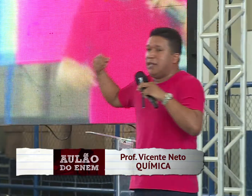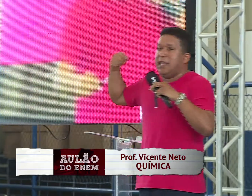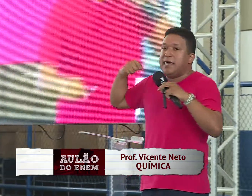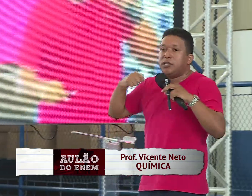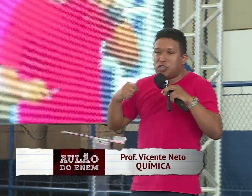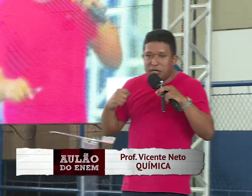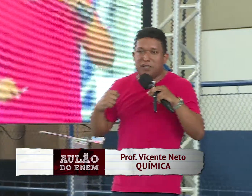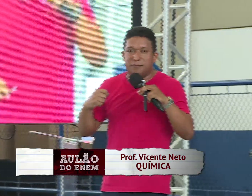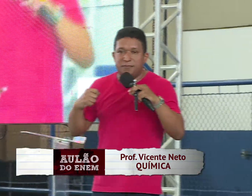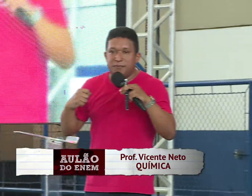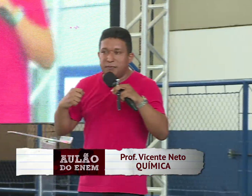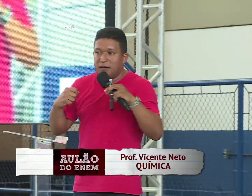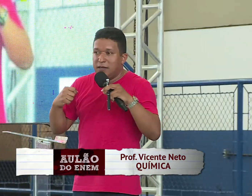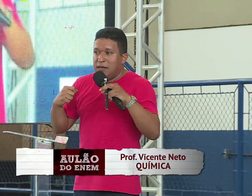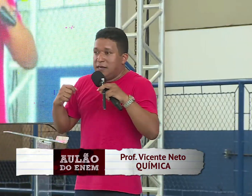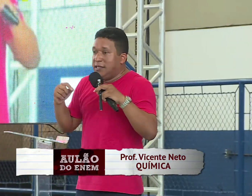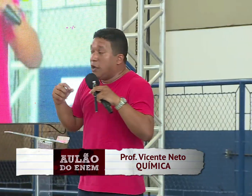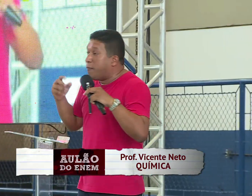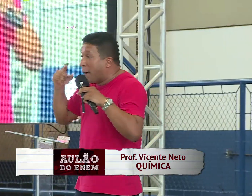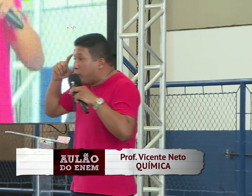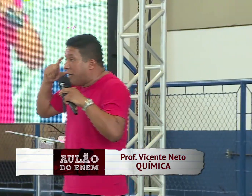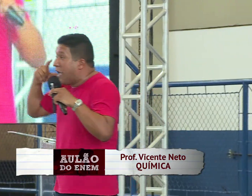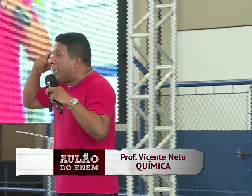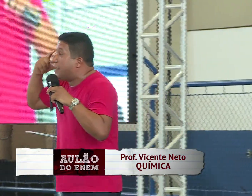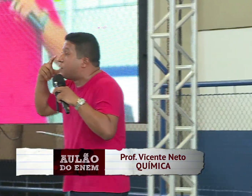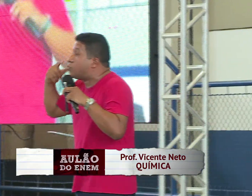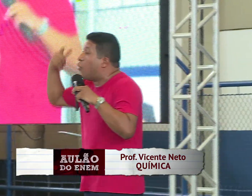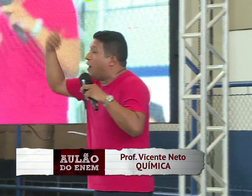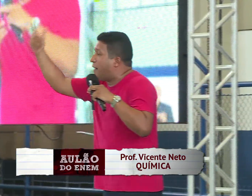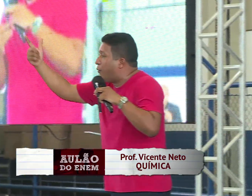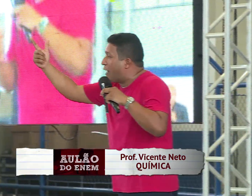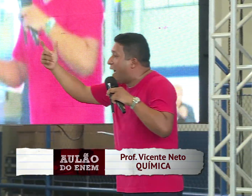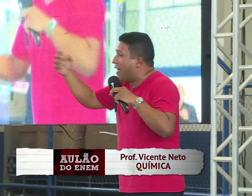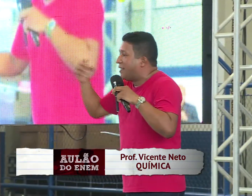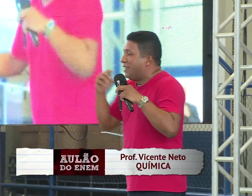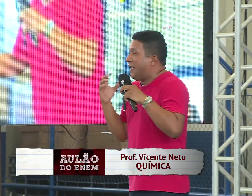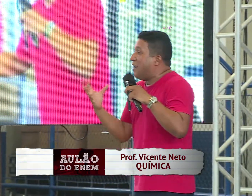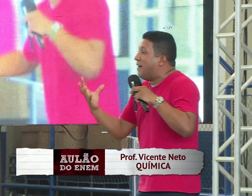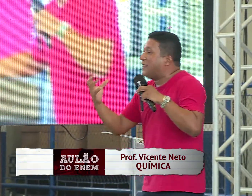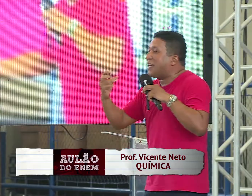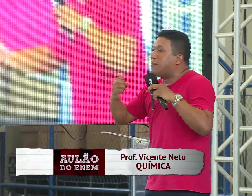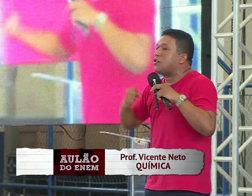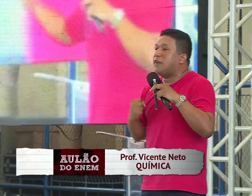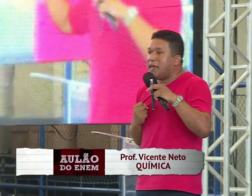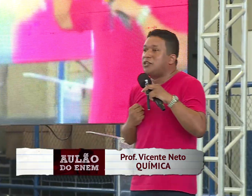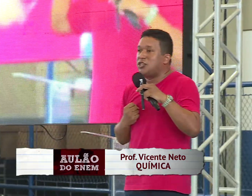quê? Energia. Então, para poder esse suor evaporar, ele